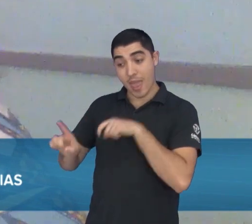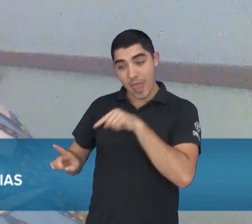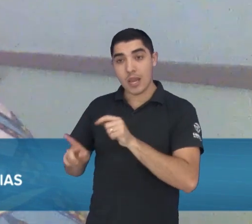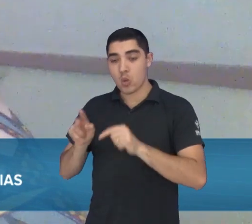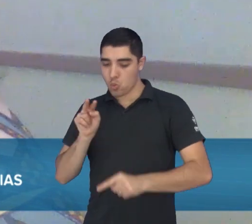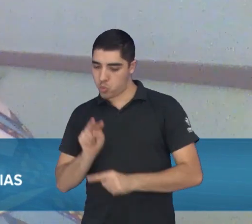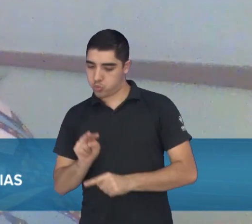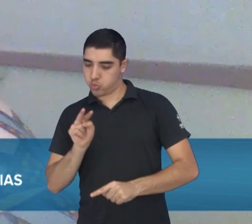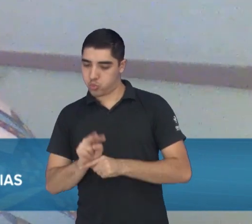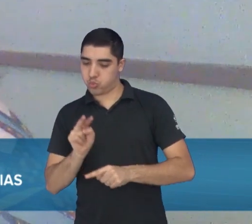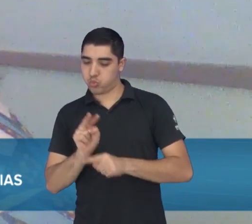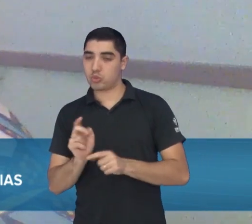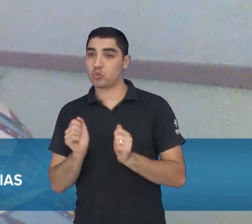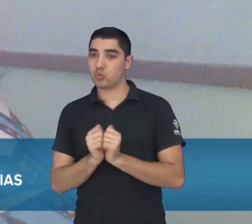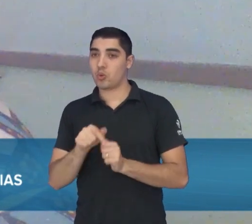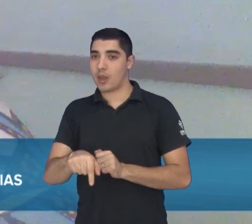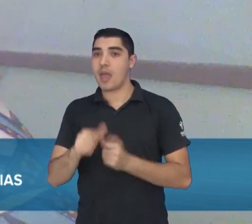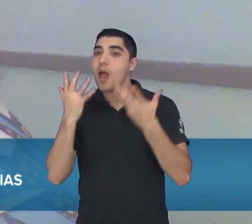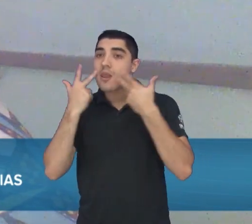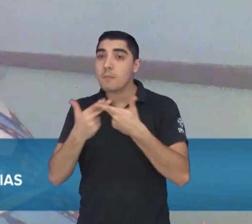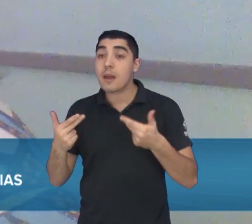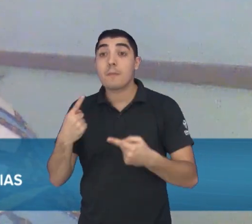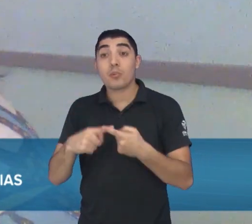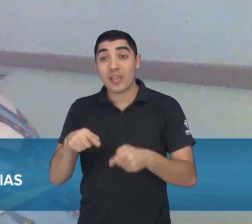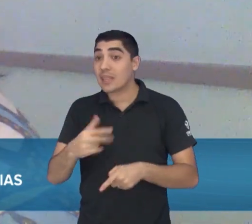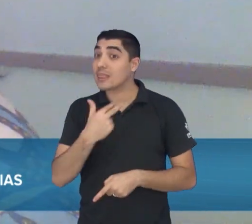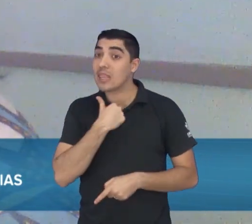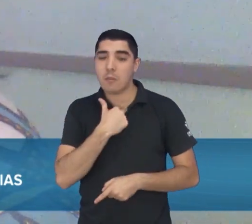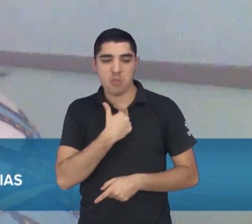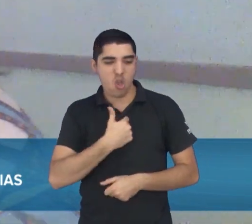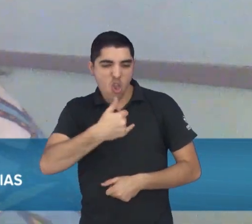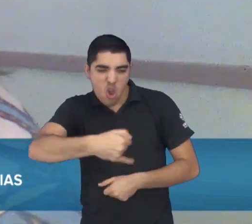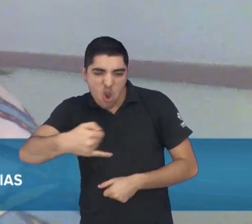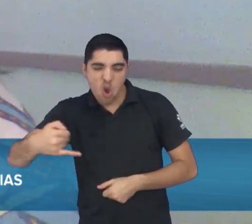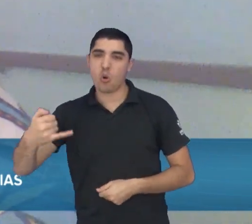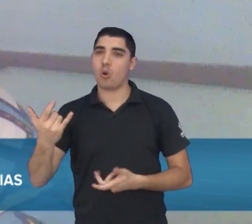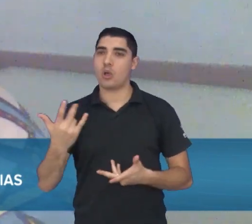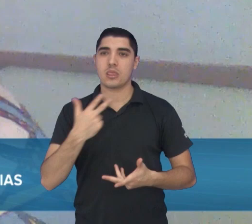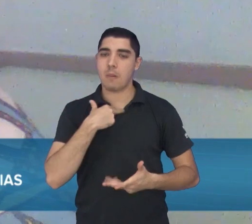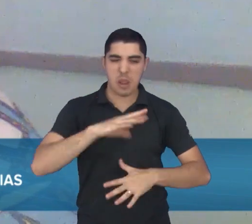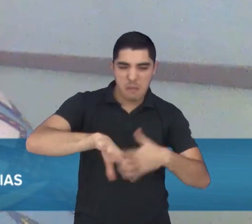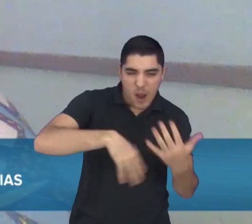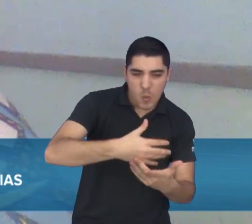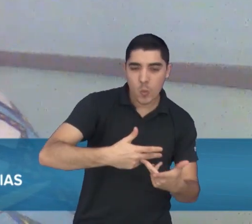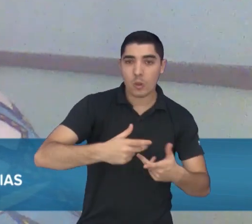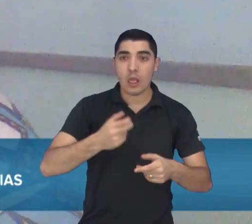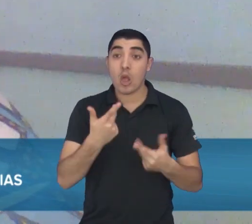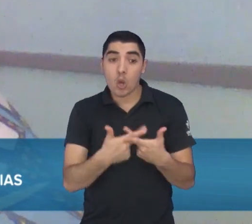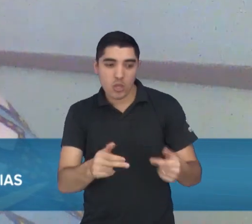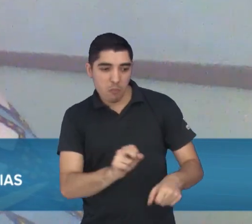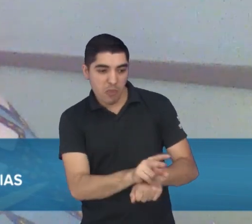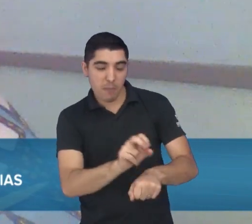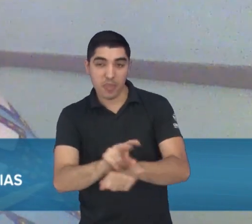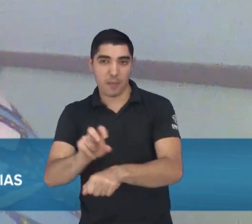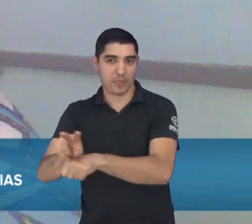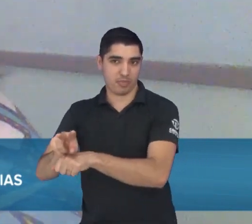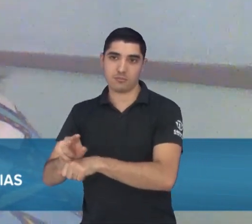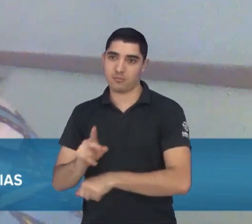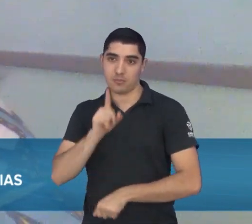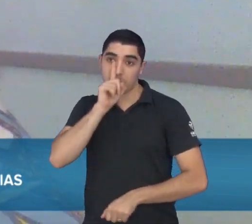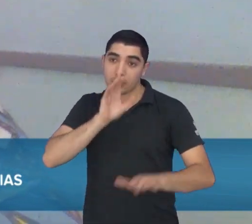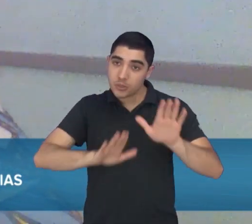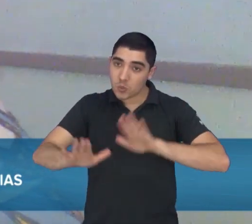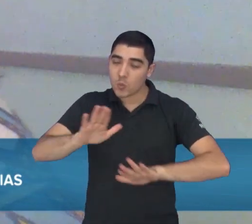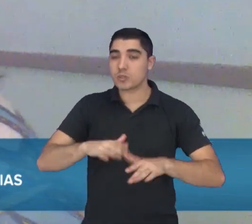desses animais para que não infestem as áreas pet. E existem alguns problemas relacionados à falta de cuidado. Então, é